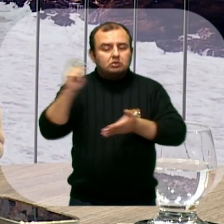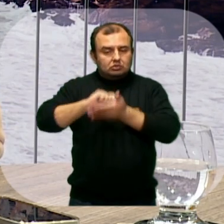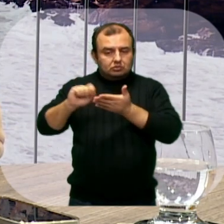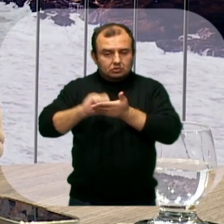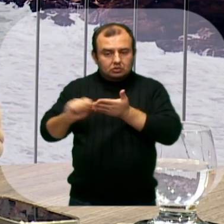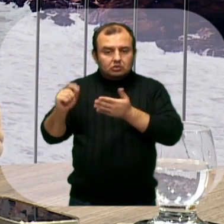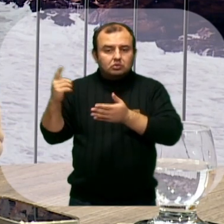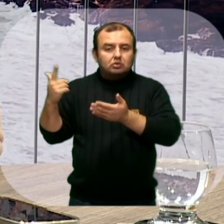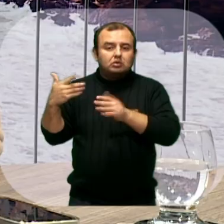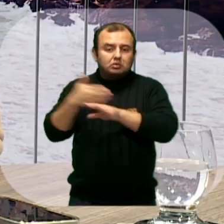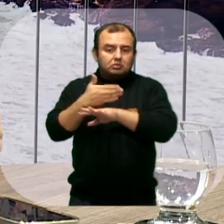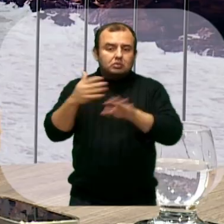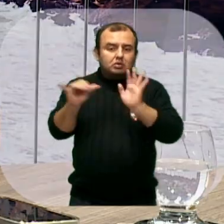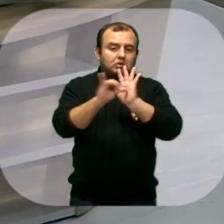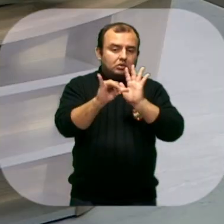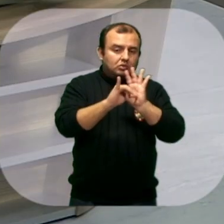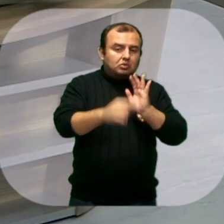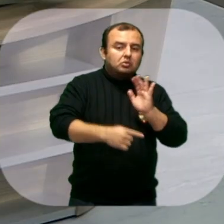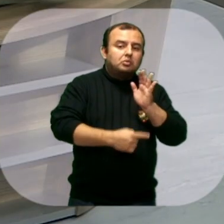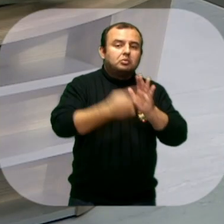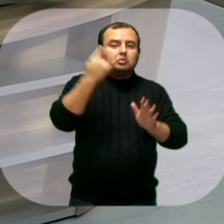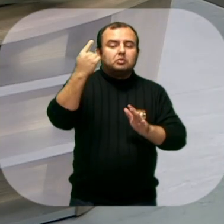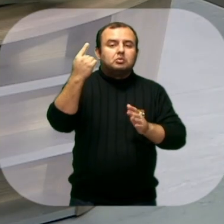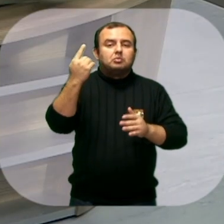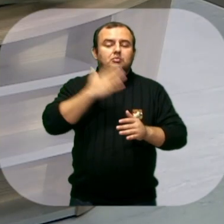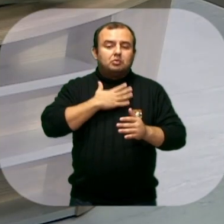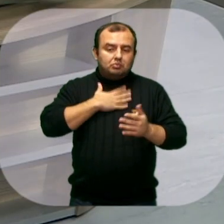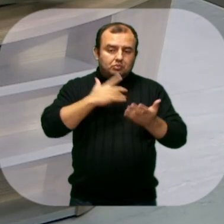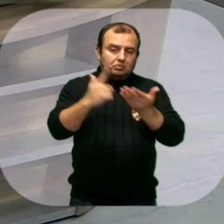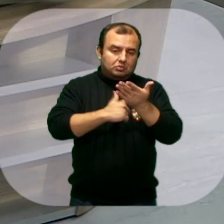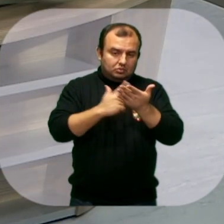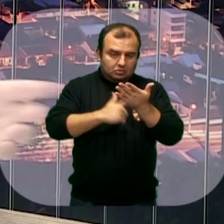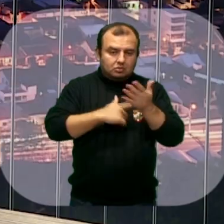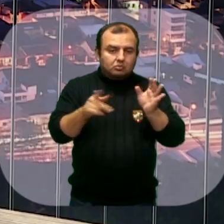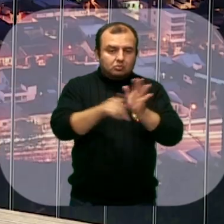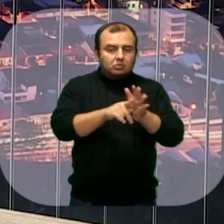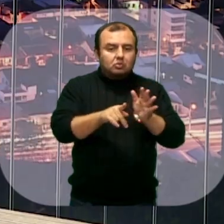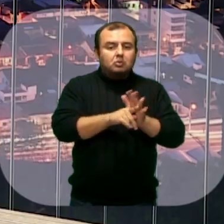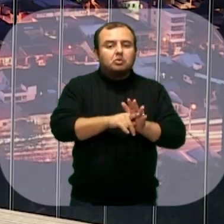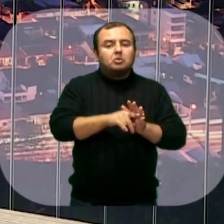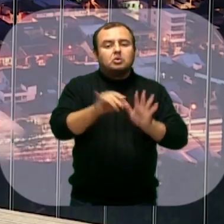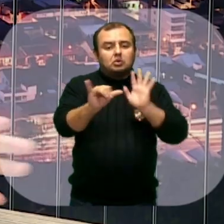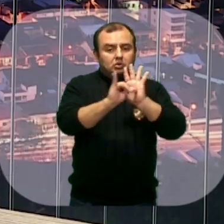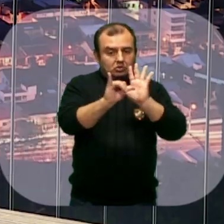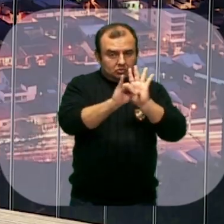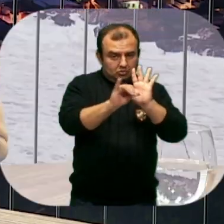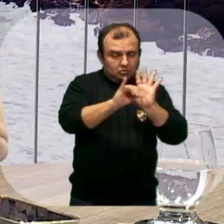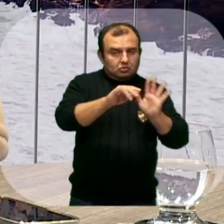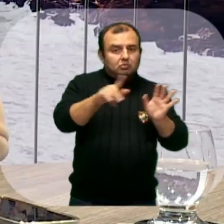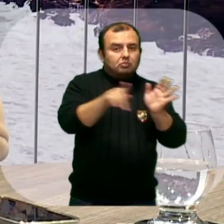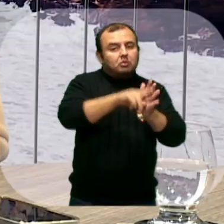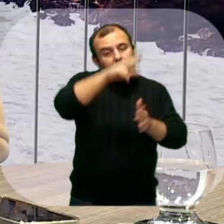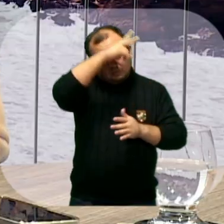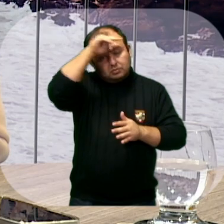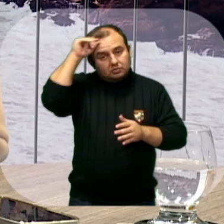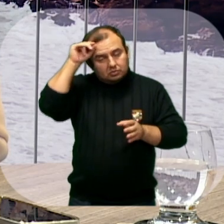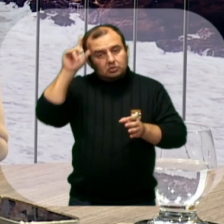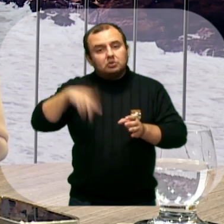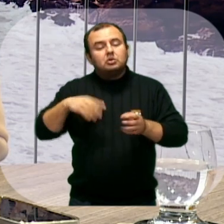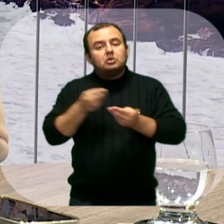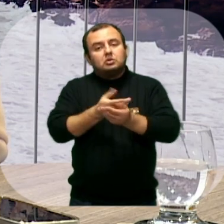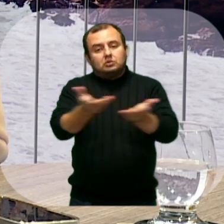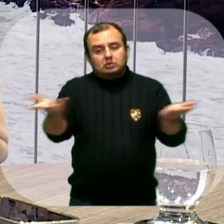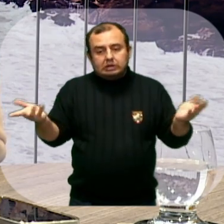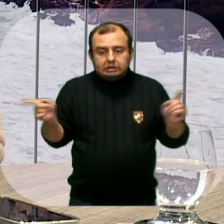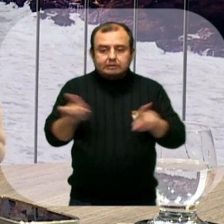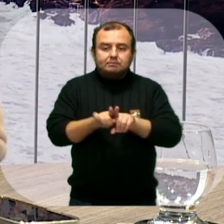que participaram do edital do primeiro livro. Meu primeiro livro, que é um edital da prefeitura. Então, lançamos também.